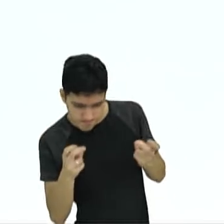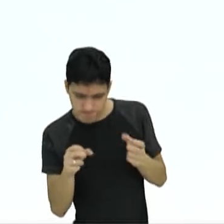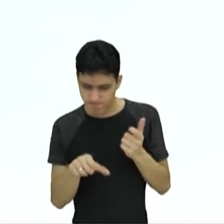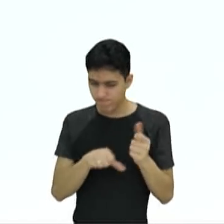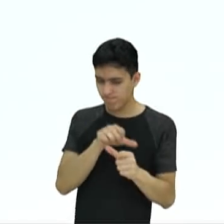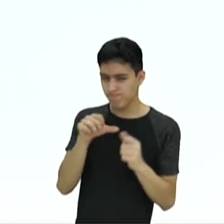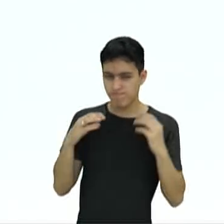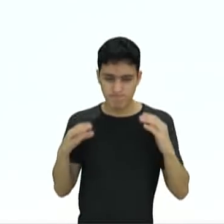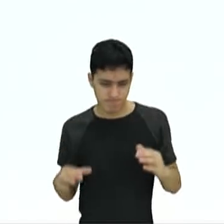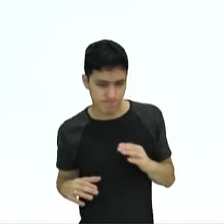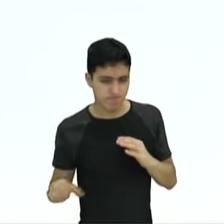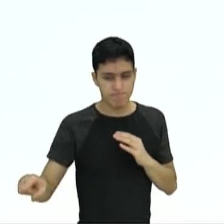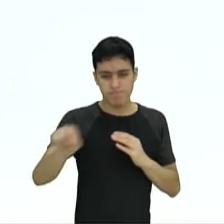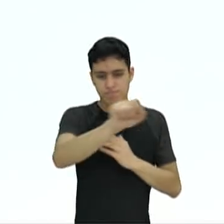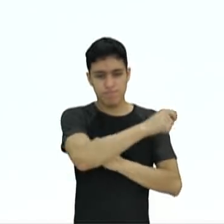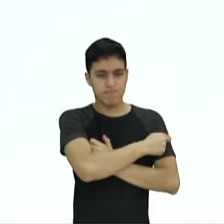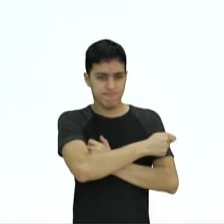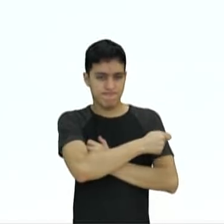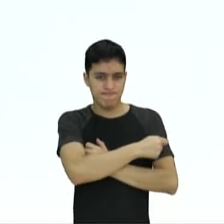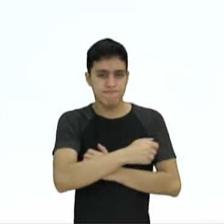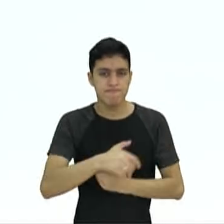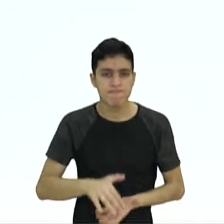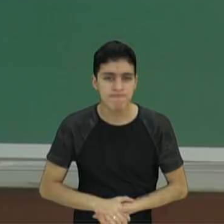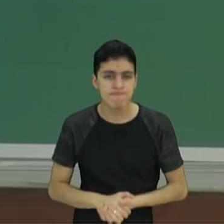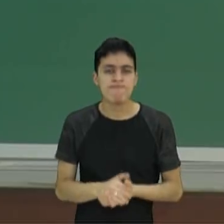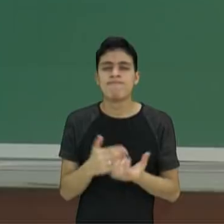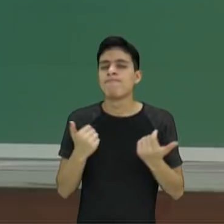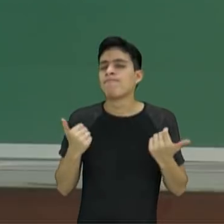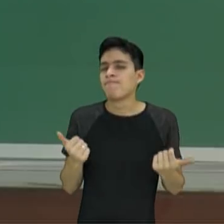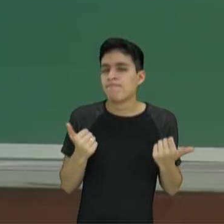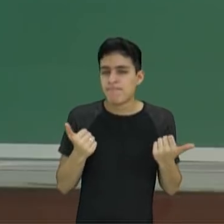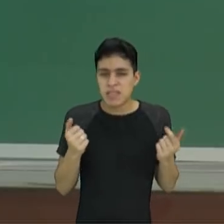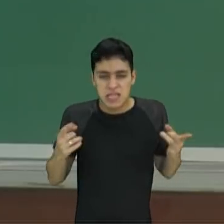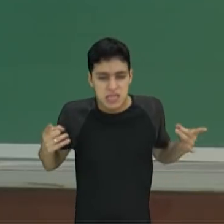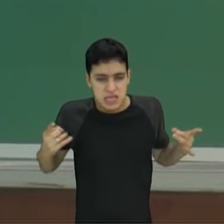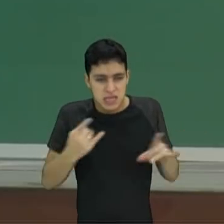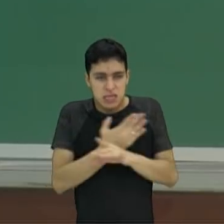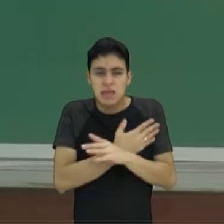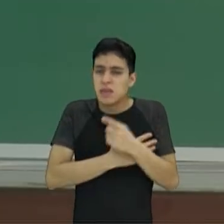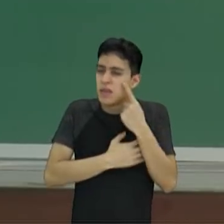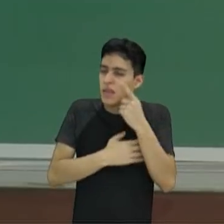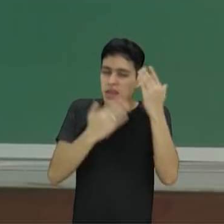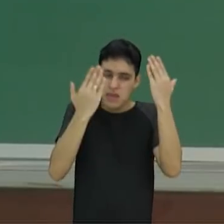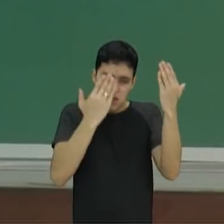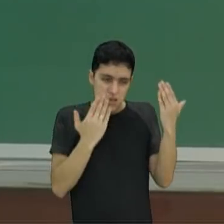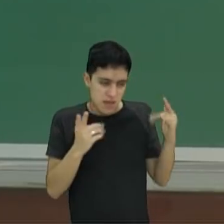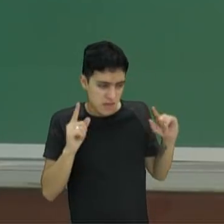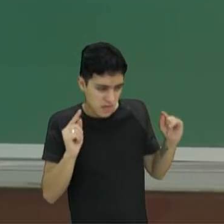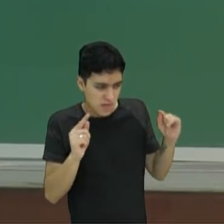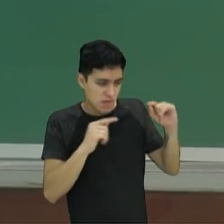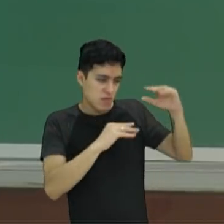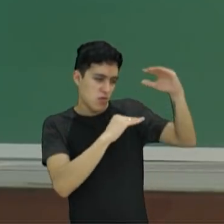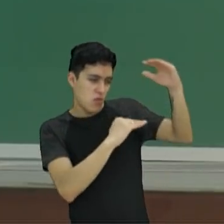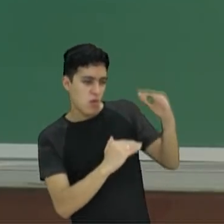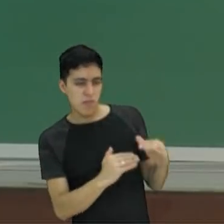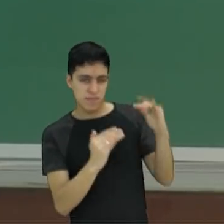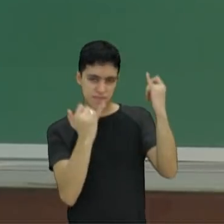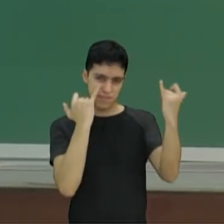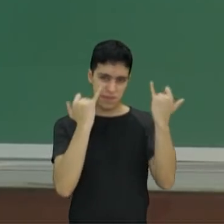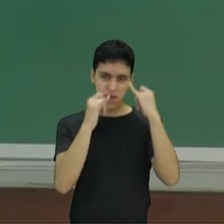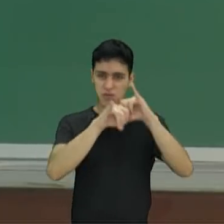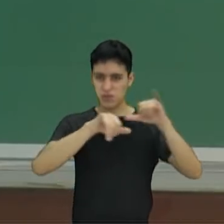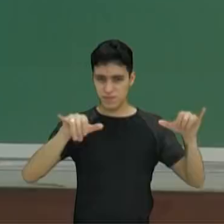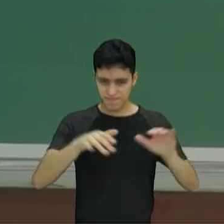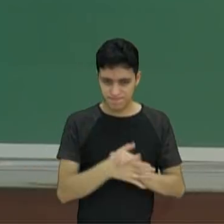no comportamento dos estudantes. Isso mesmo, encerramos aqui a análise do corpo da notícia, a